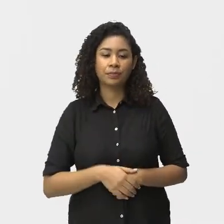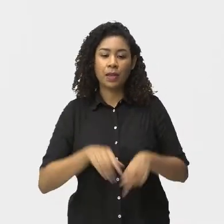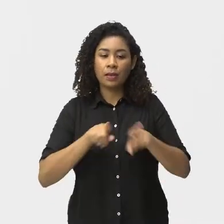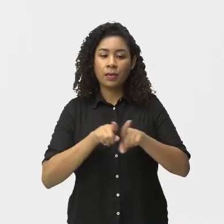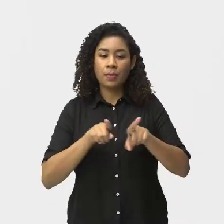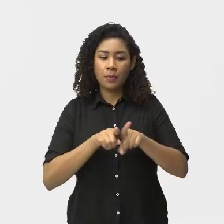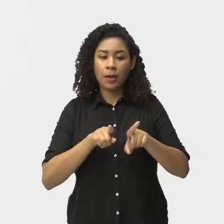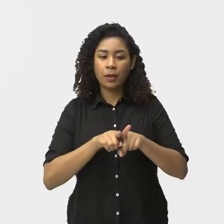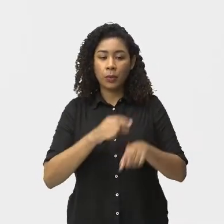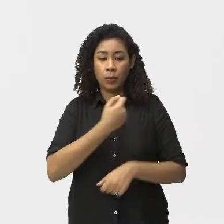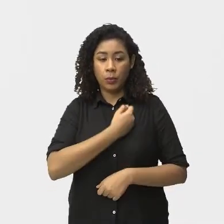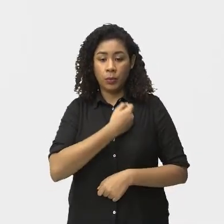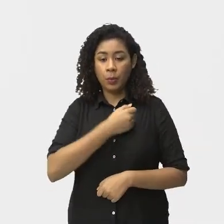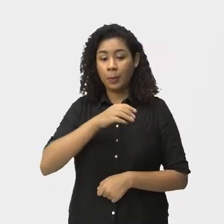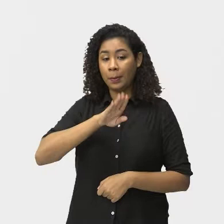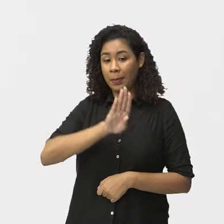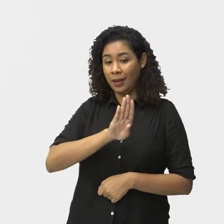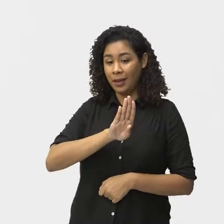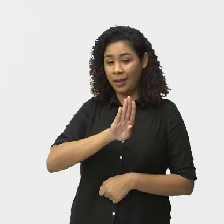de B, ó,